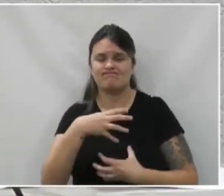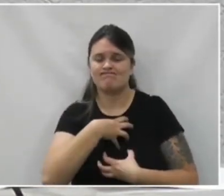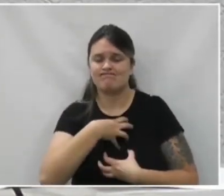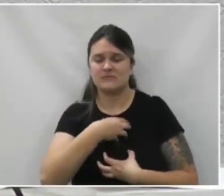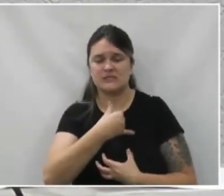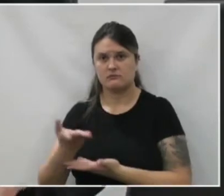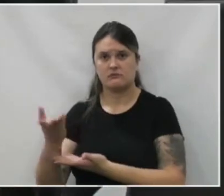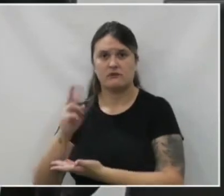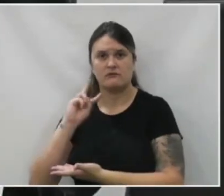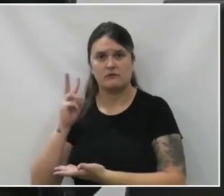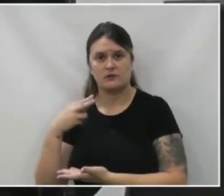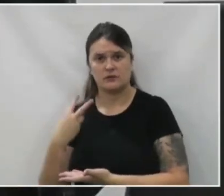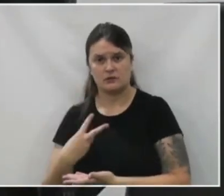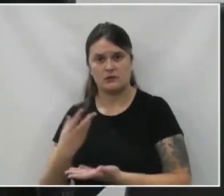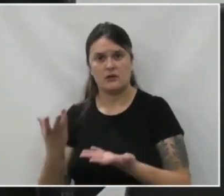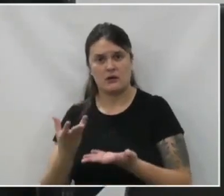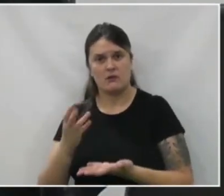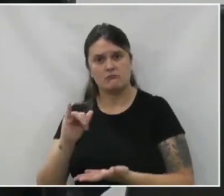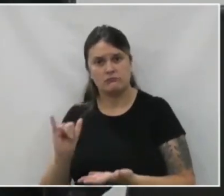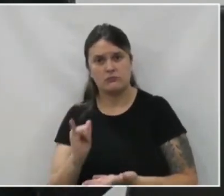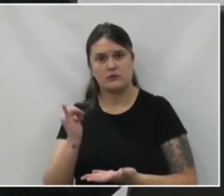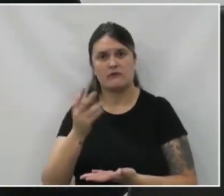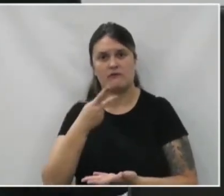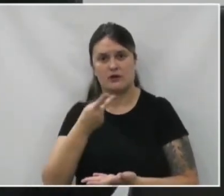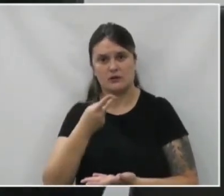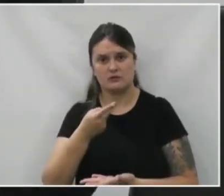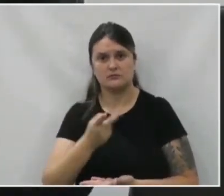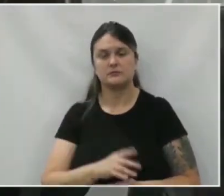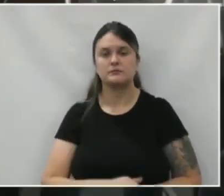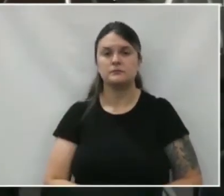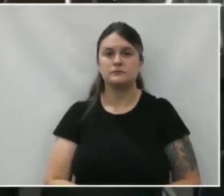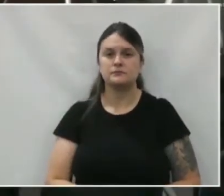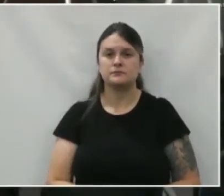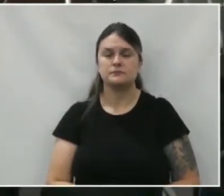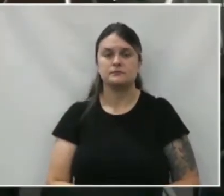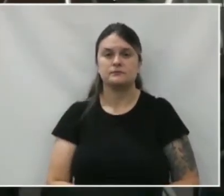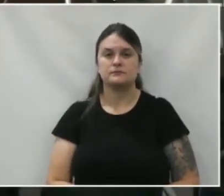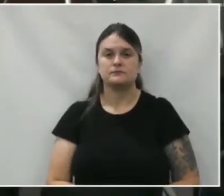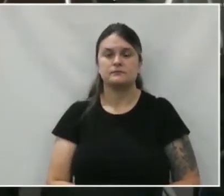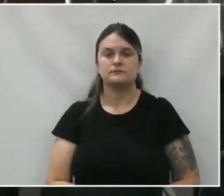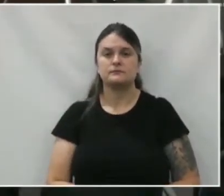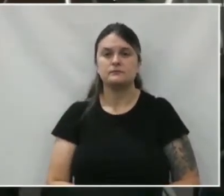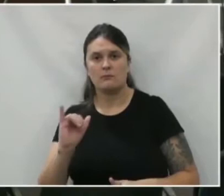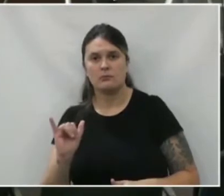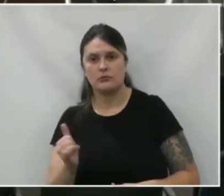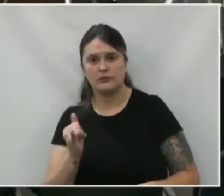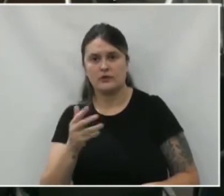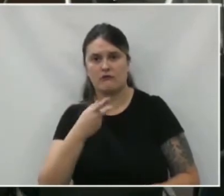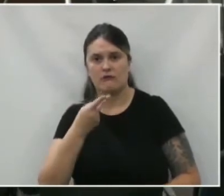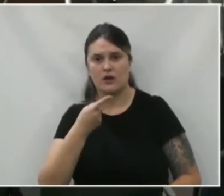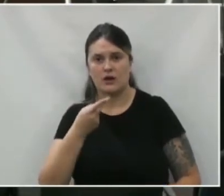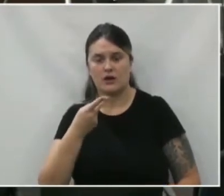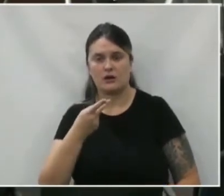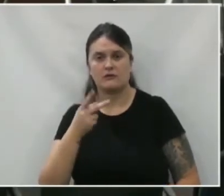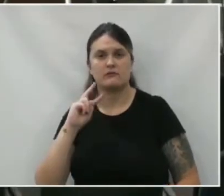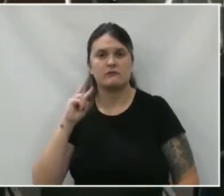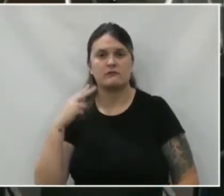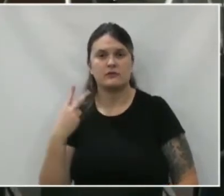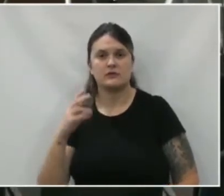3º. Fica ainda recomendado que todas as pessoas que frequentem quaisquer